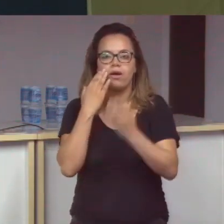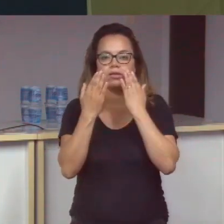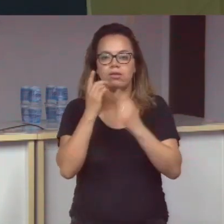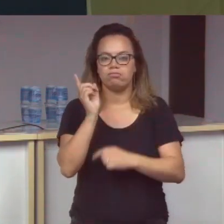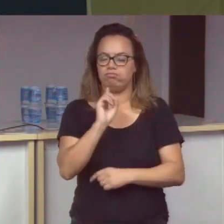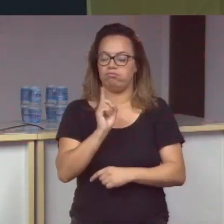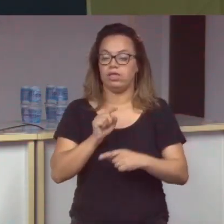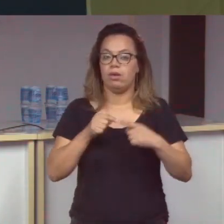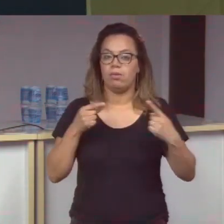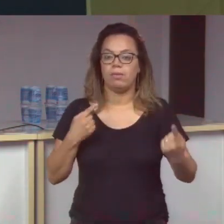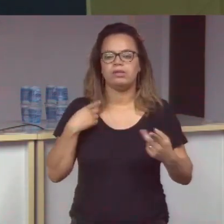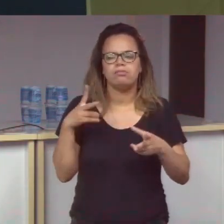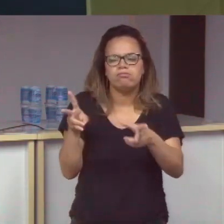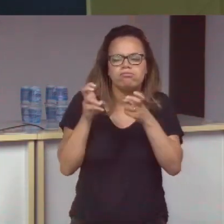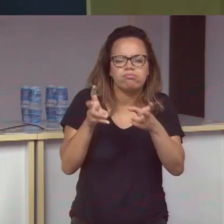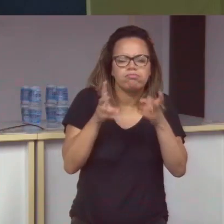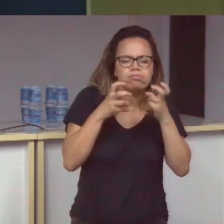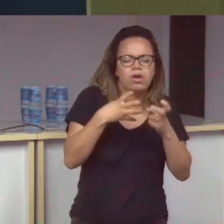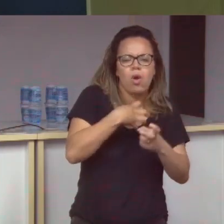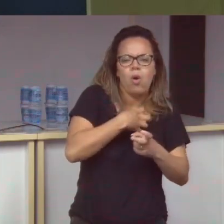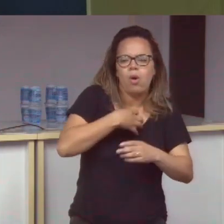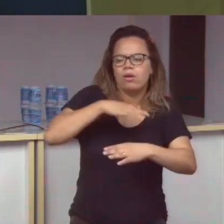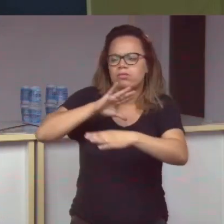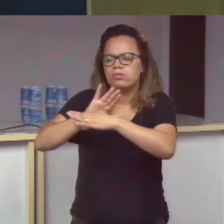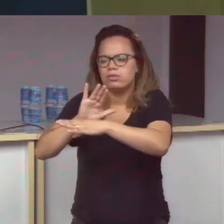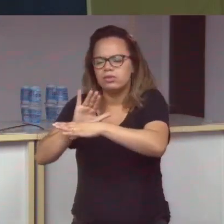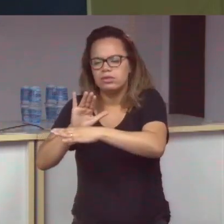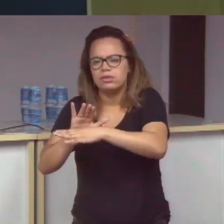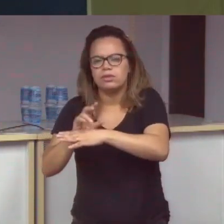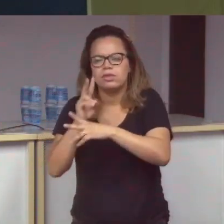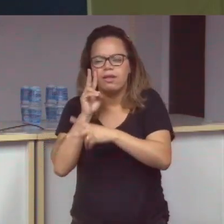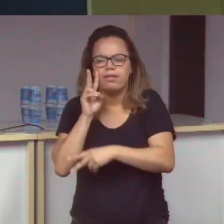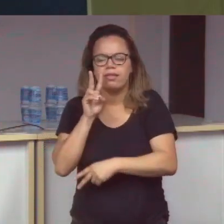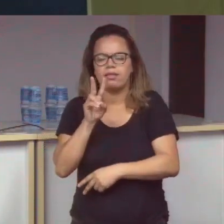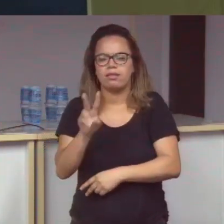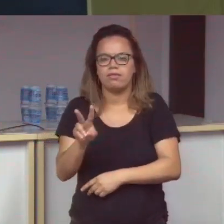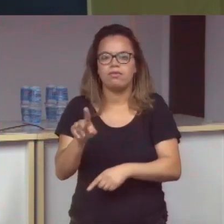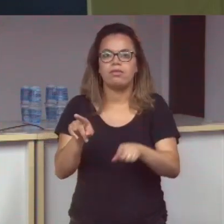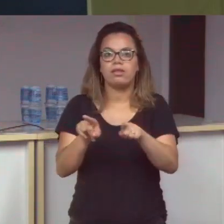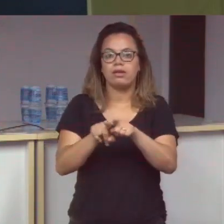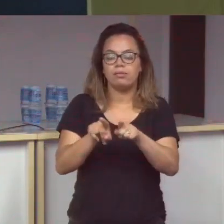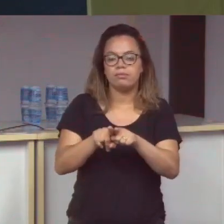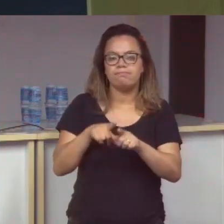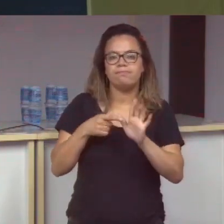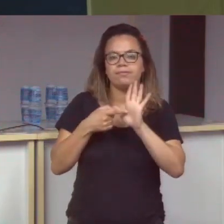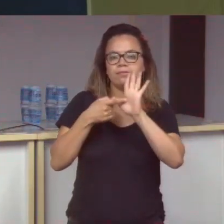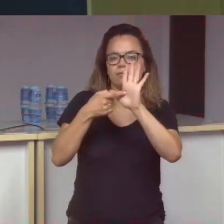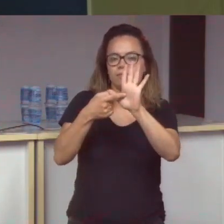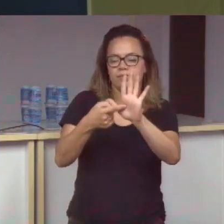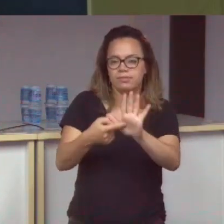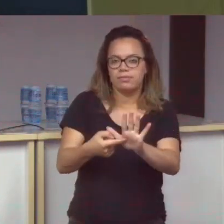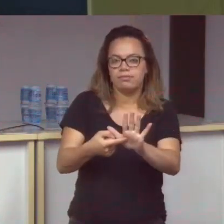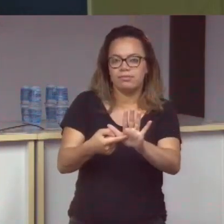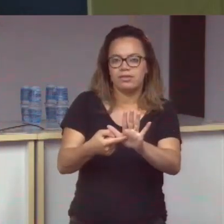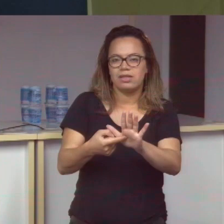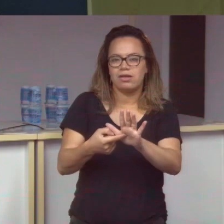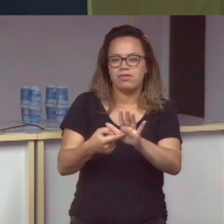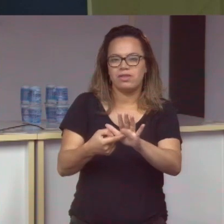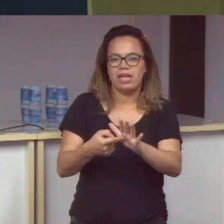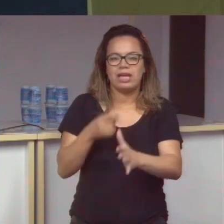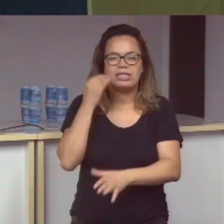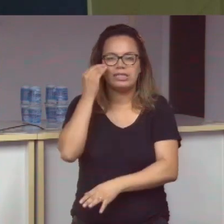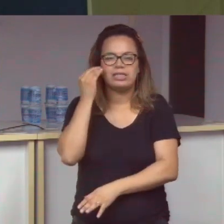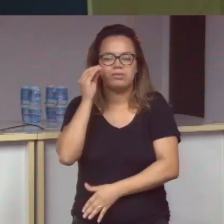prestando atenção em algumas ações que têm mostrado uma certa